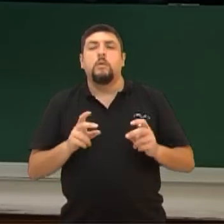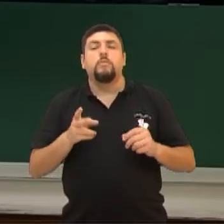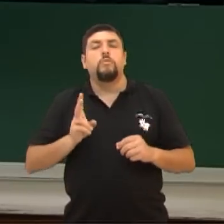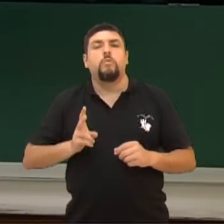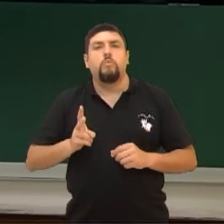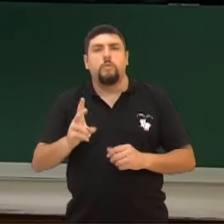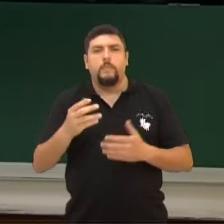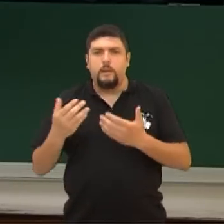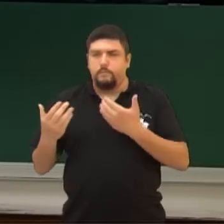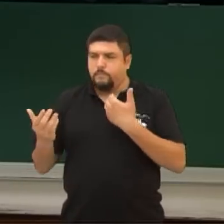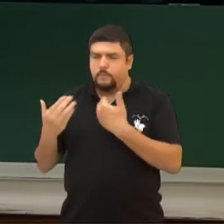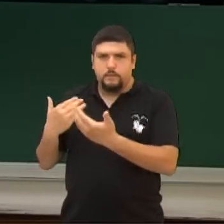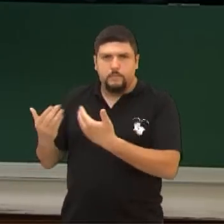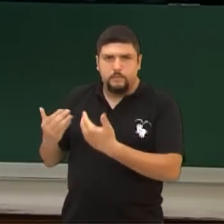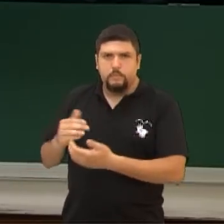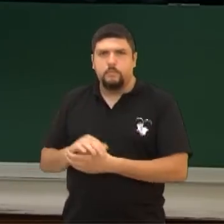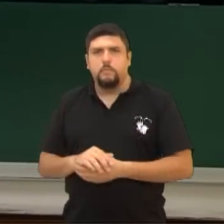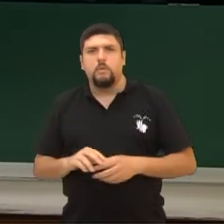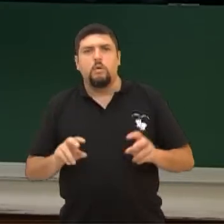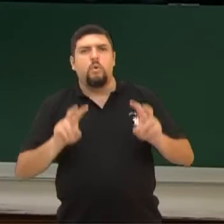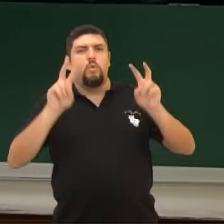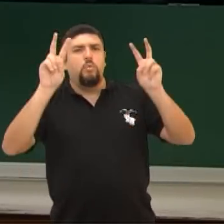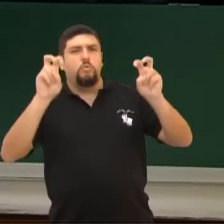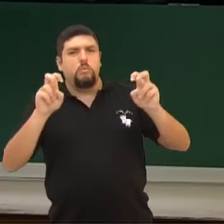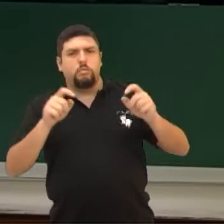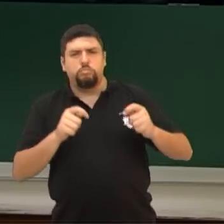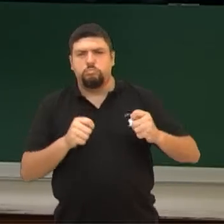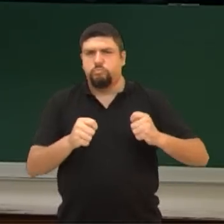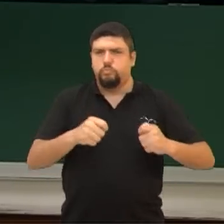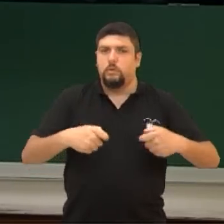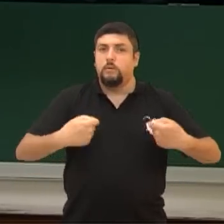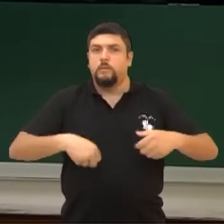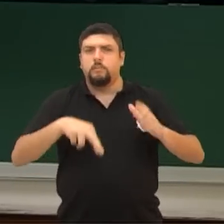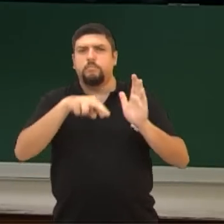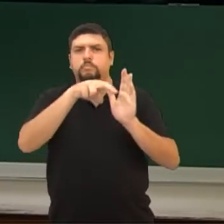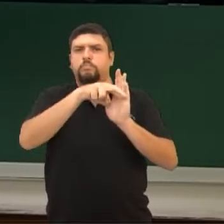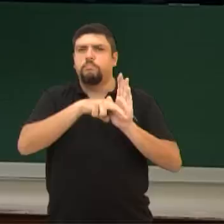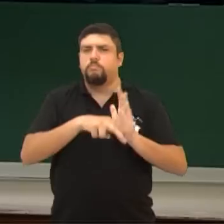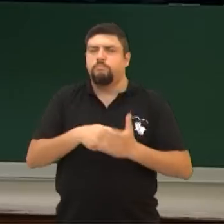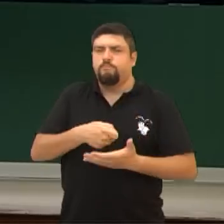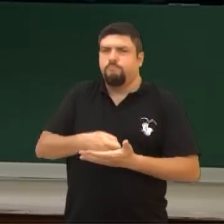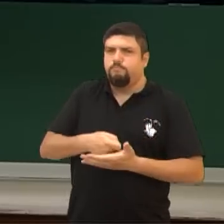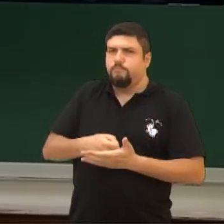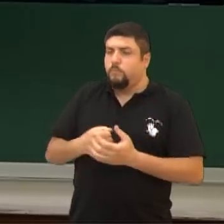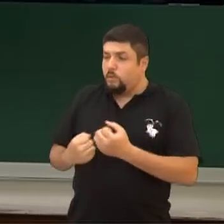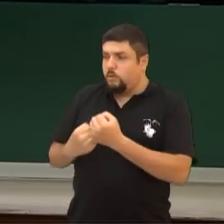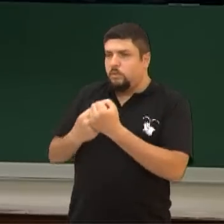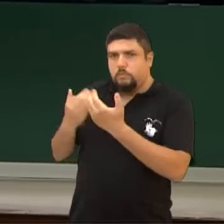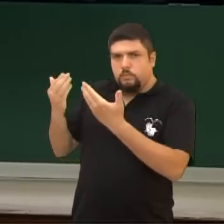então. O título dela, Economia de Água deve virar rotina, defende o especialista.